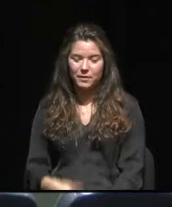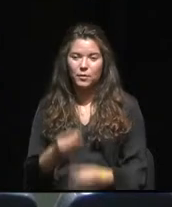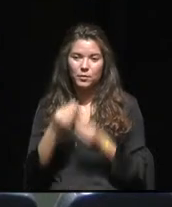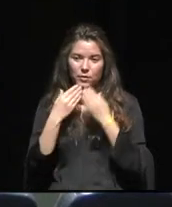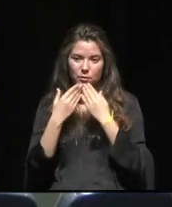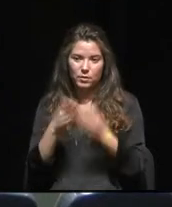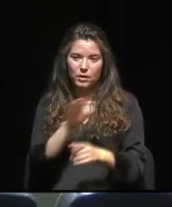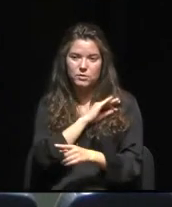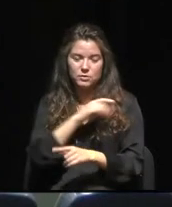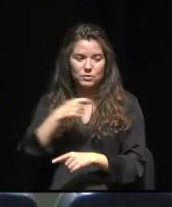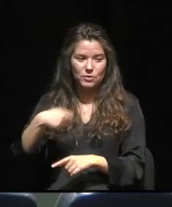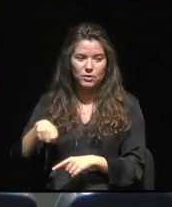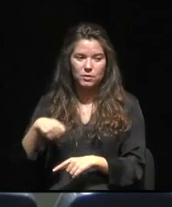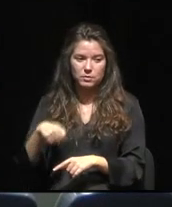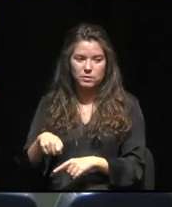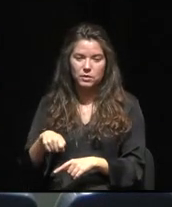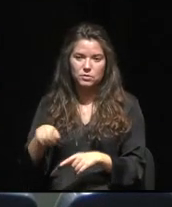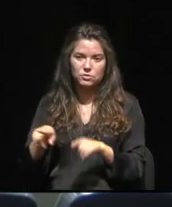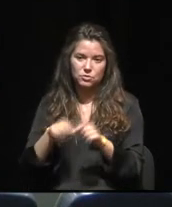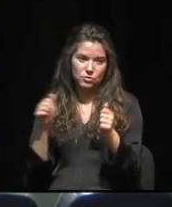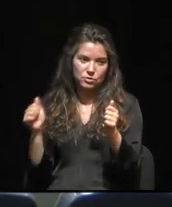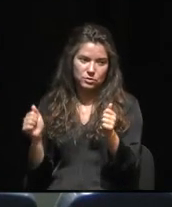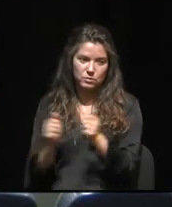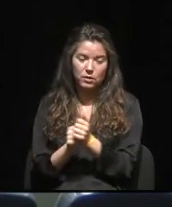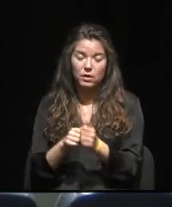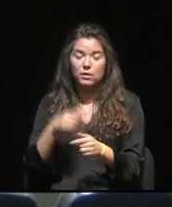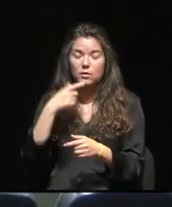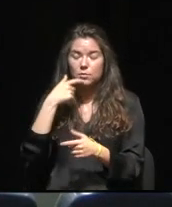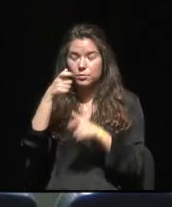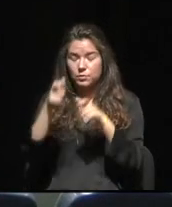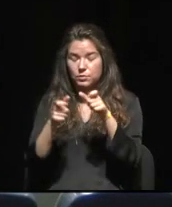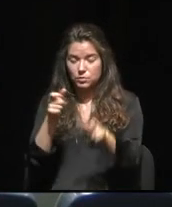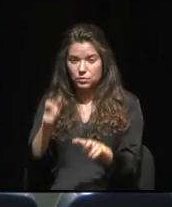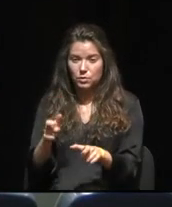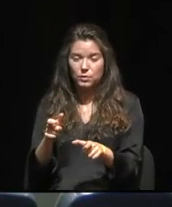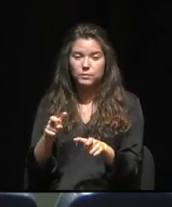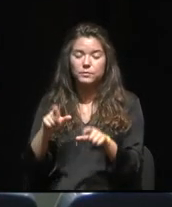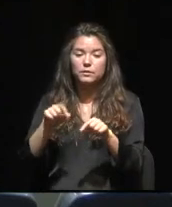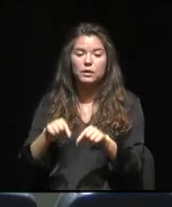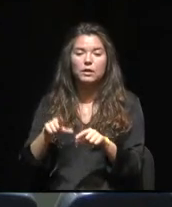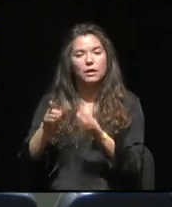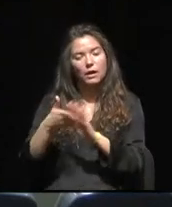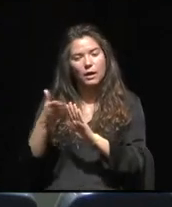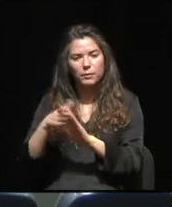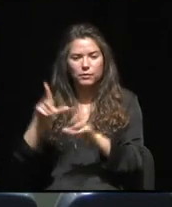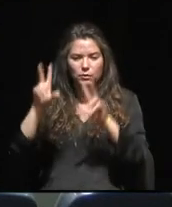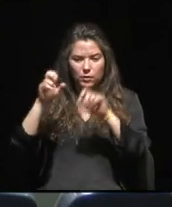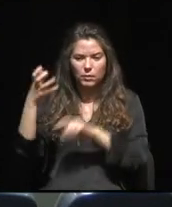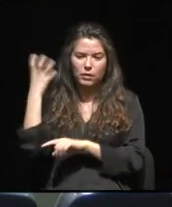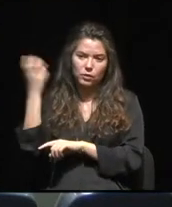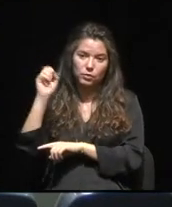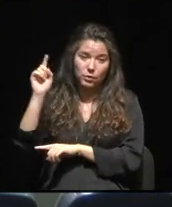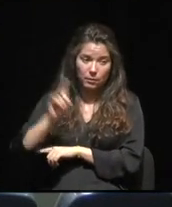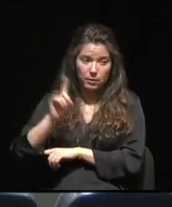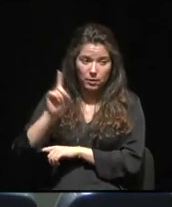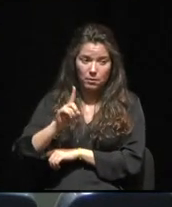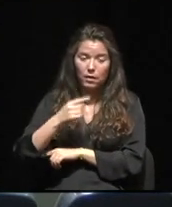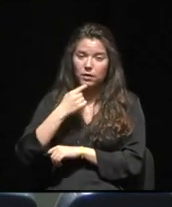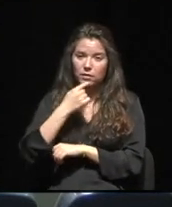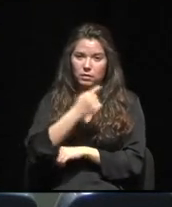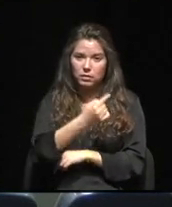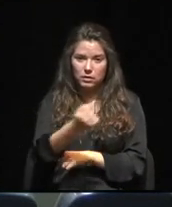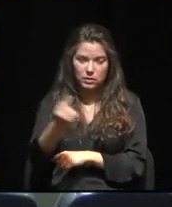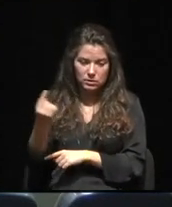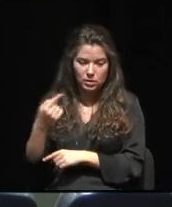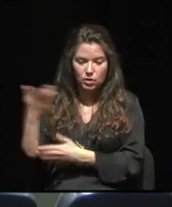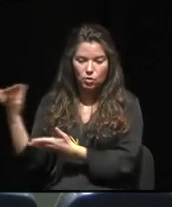Muito obrigado senhor presidente senhores deputados municipais caro público muito rapidamente e sobre os temas da Cultura em primeiro lugar deixar